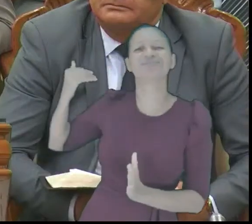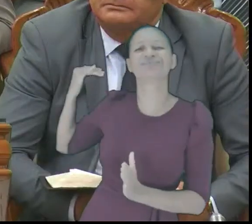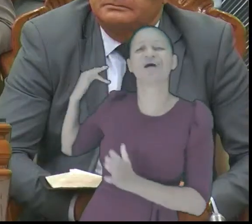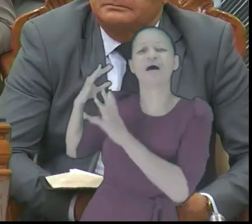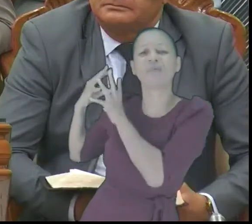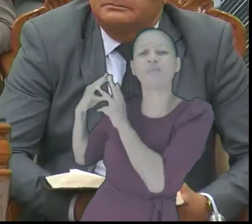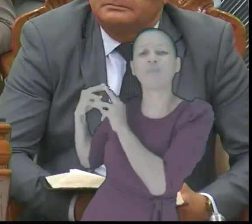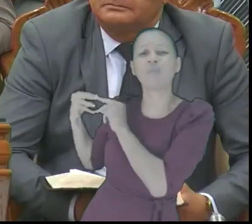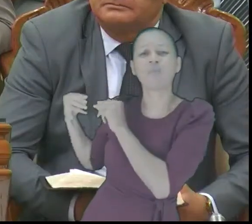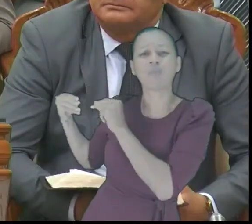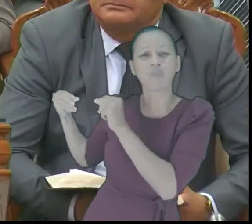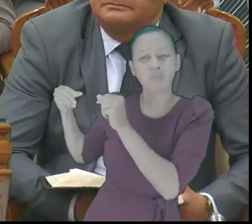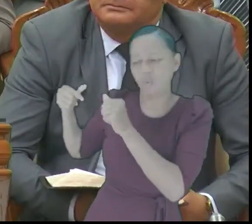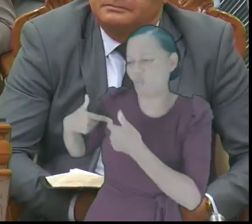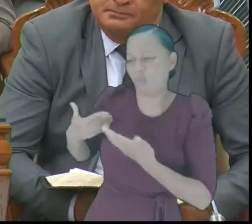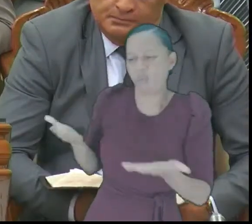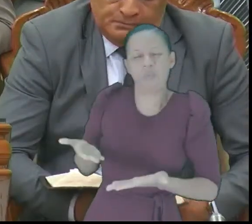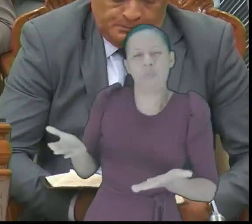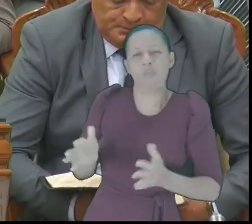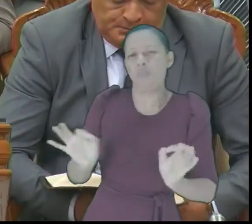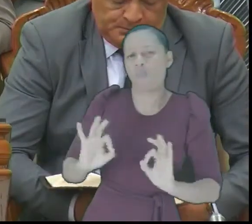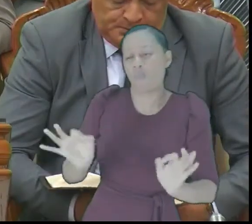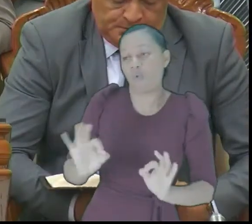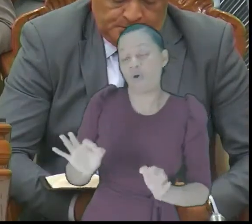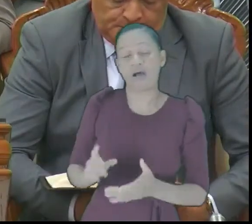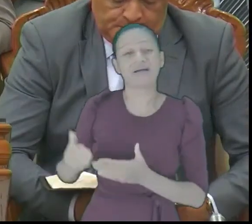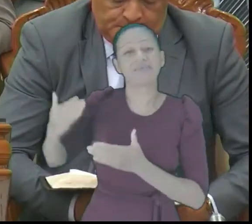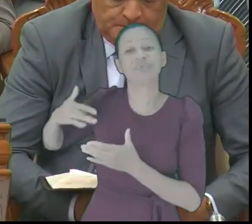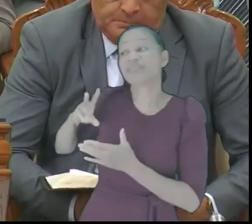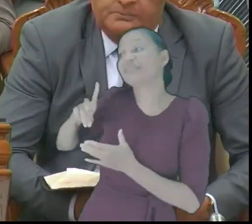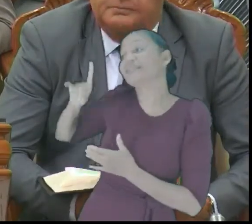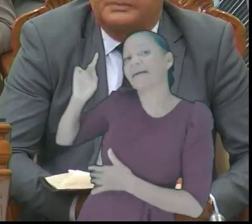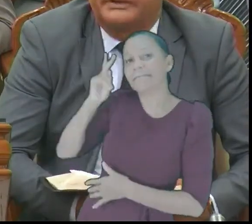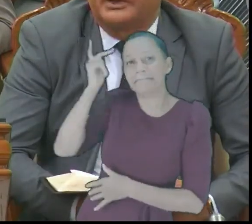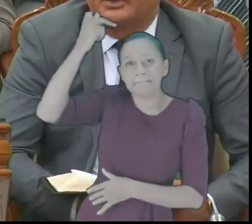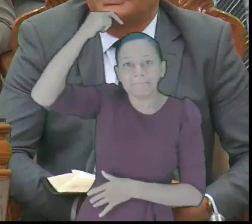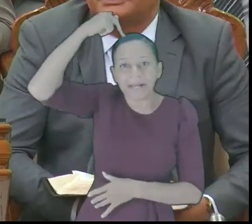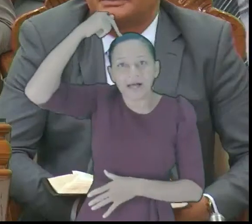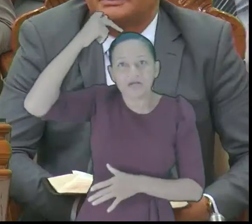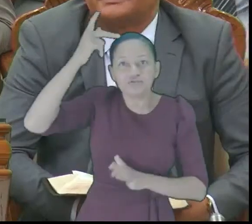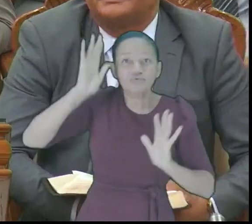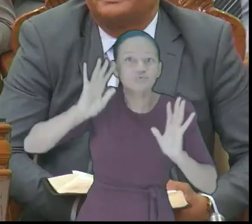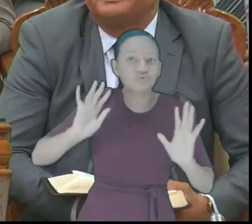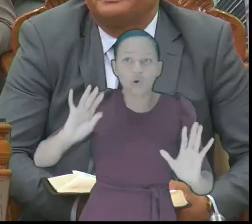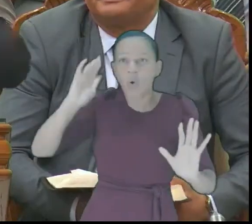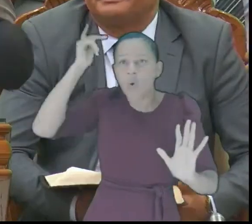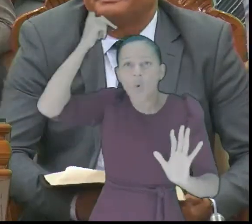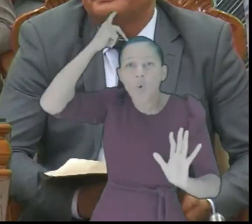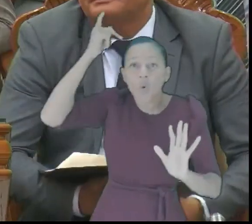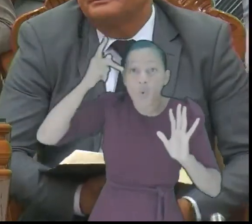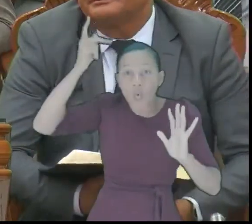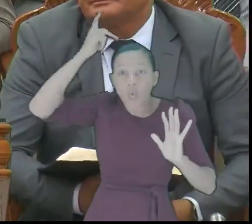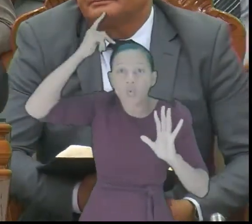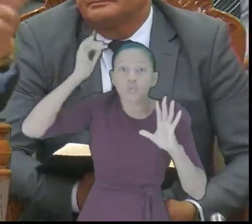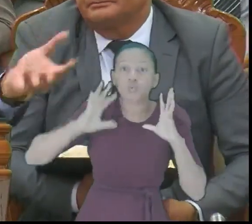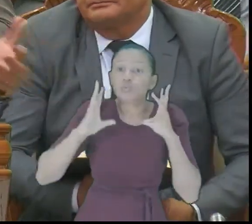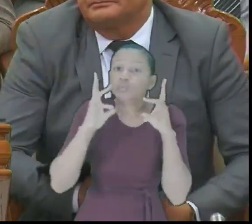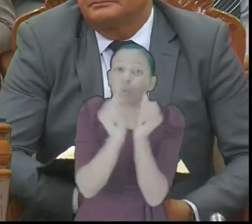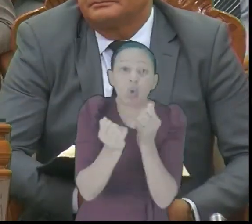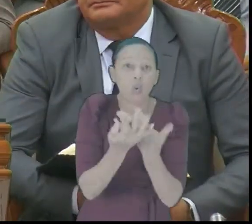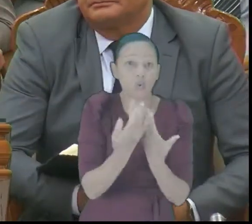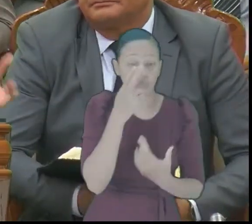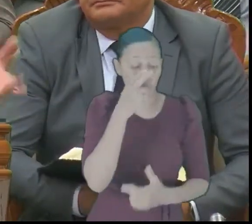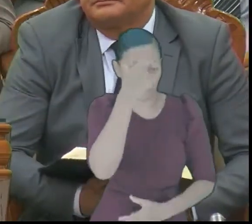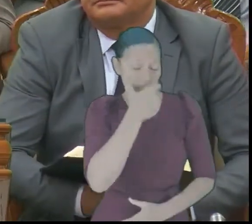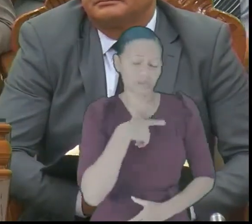somente naquele momento. Foi somente no dia de Pentecoste. E que todo crente já tem o